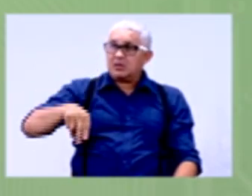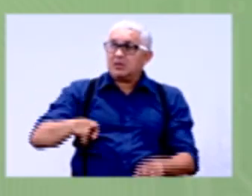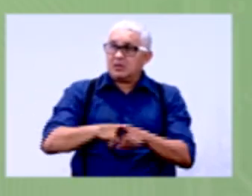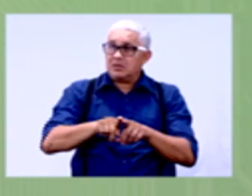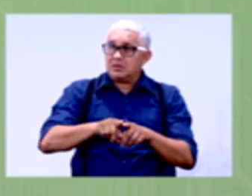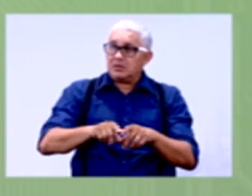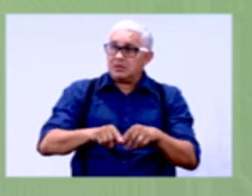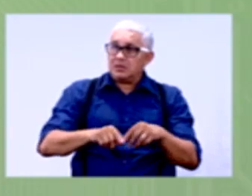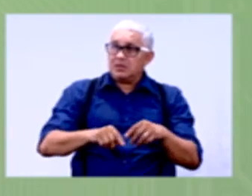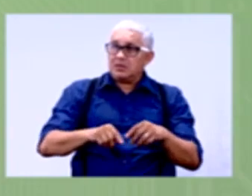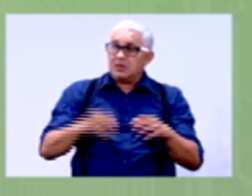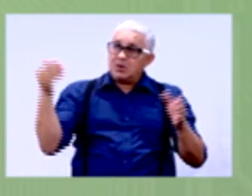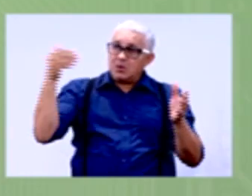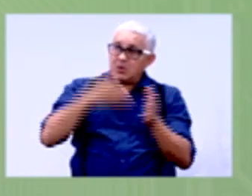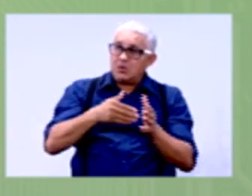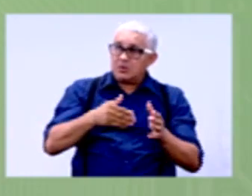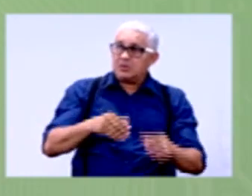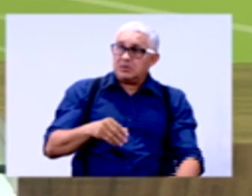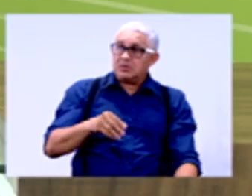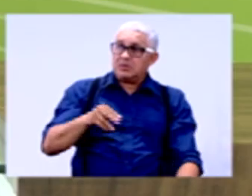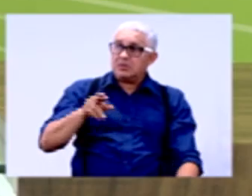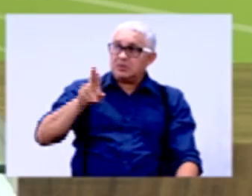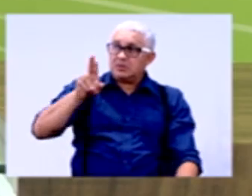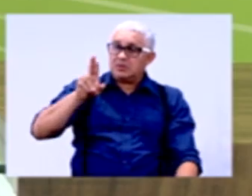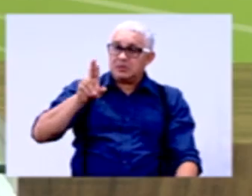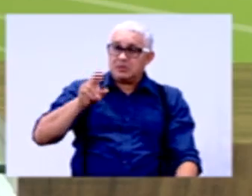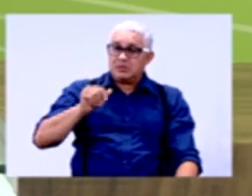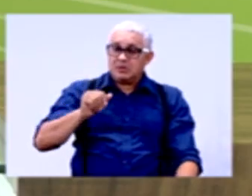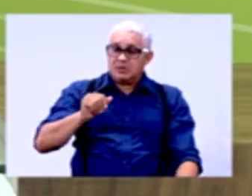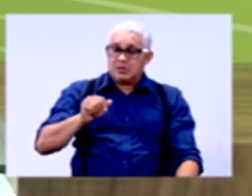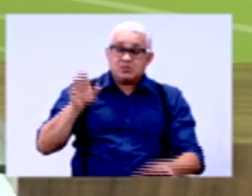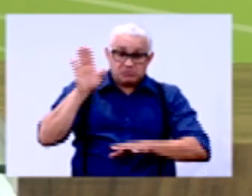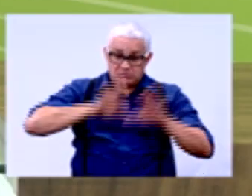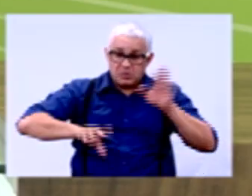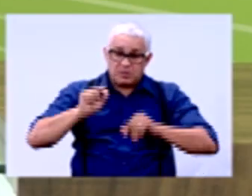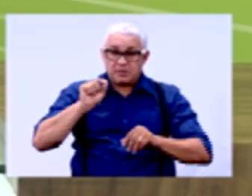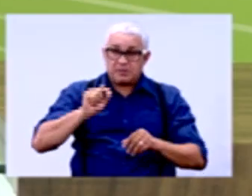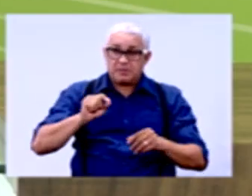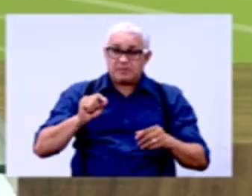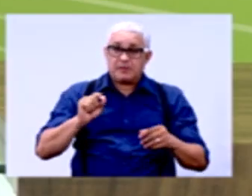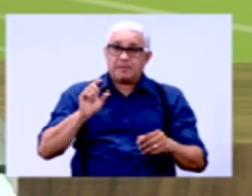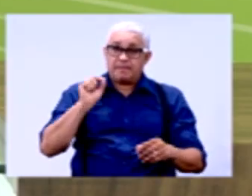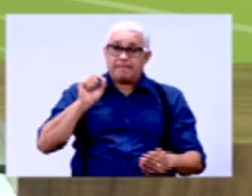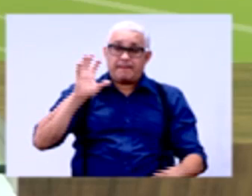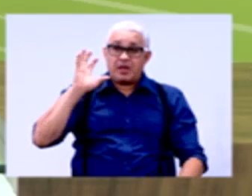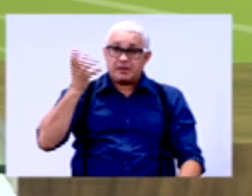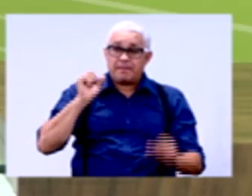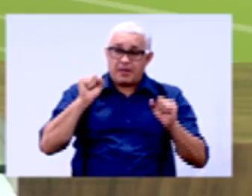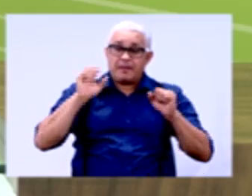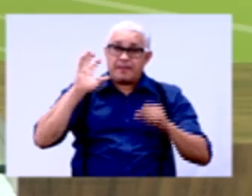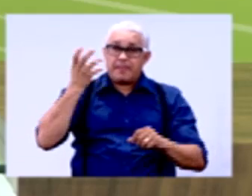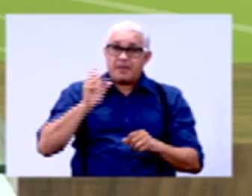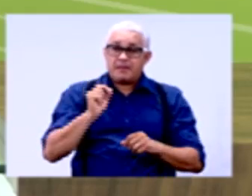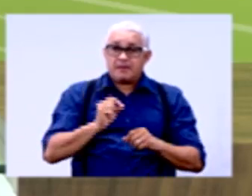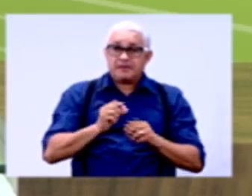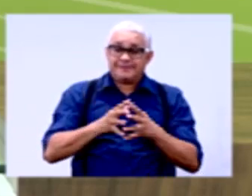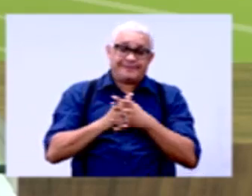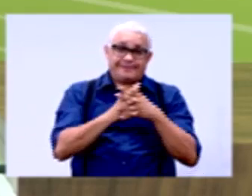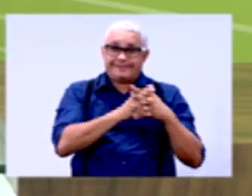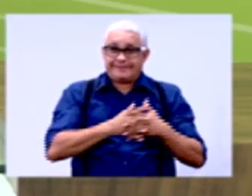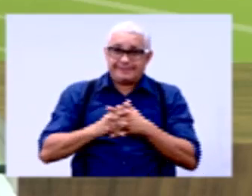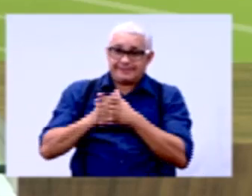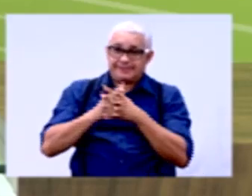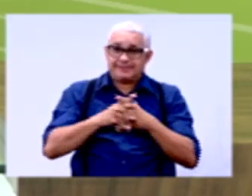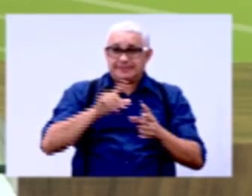tomar cuidado nesses tipos de questões. O que pode pegar, vamos dizer assim, é a confusão